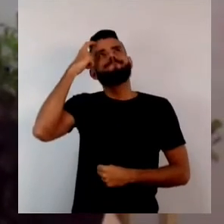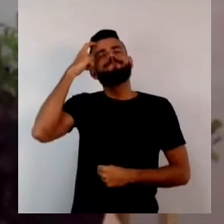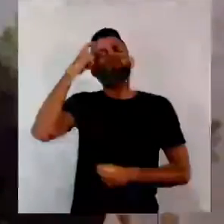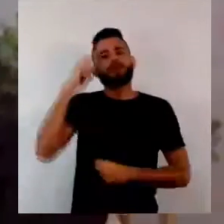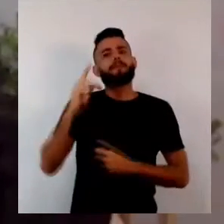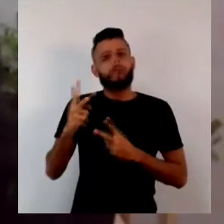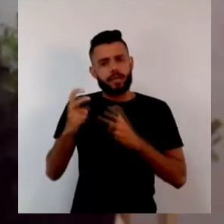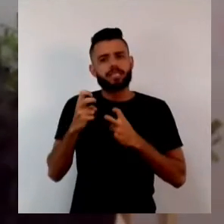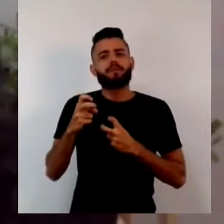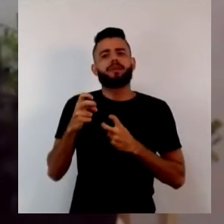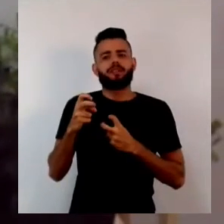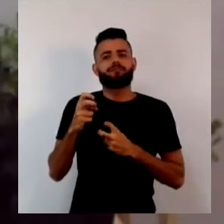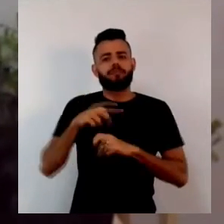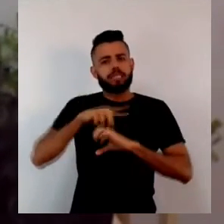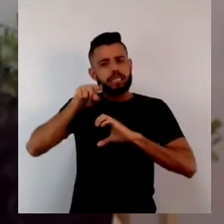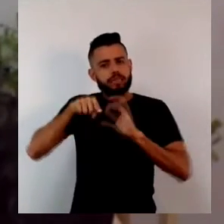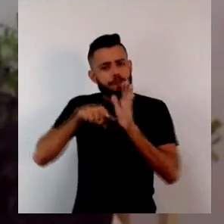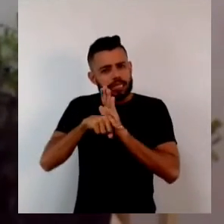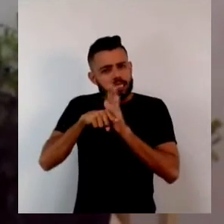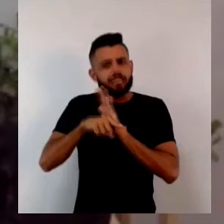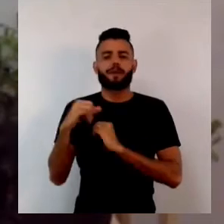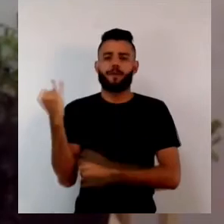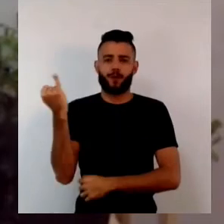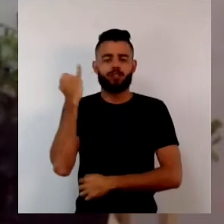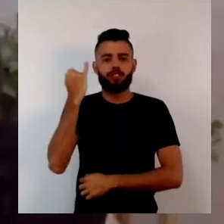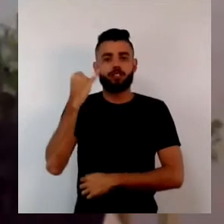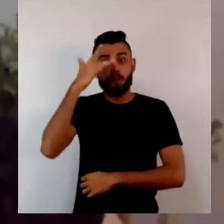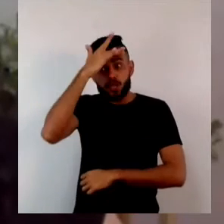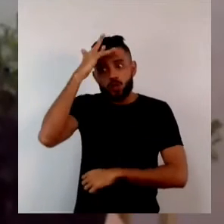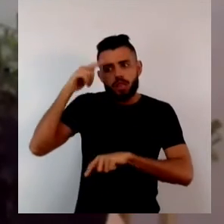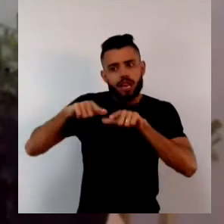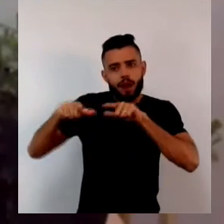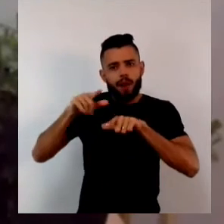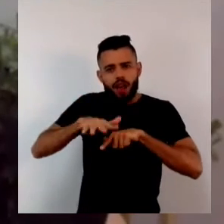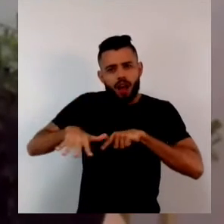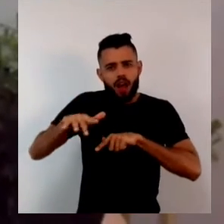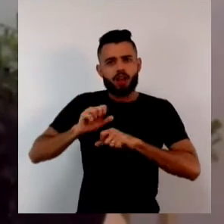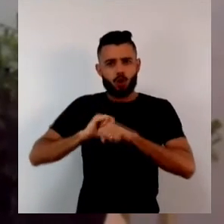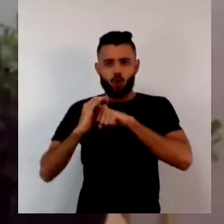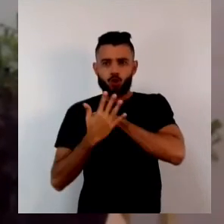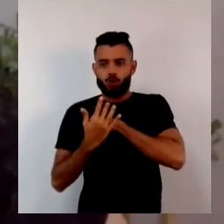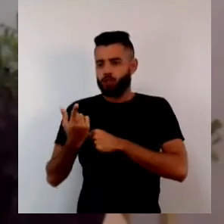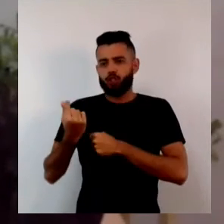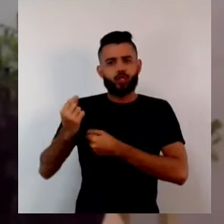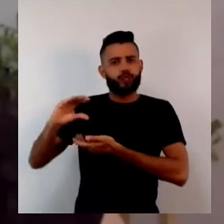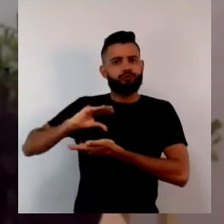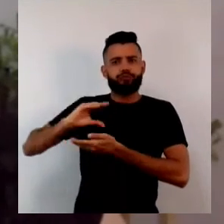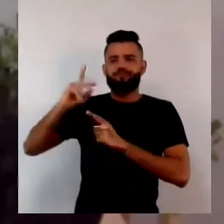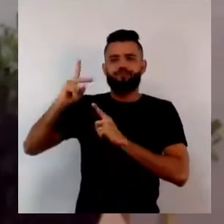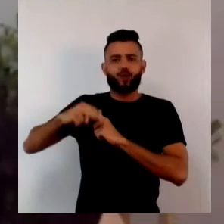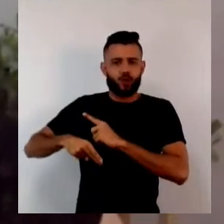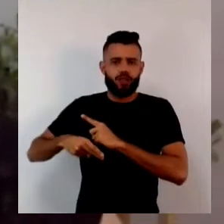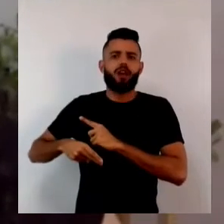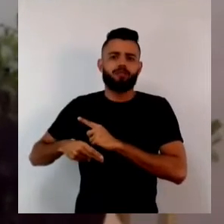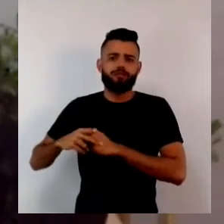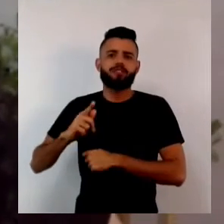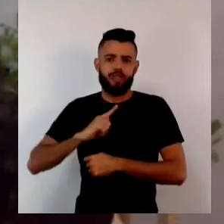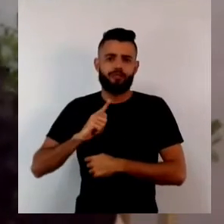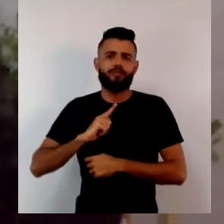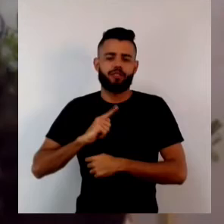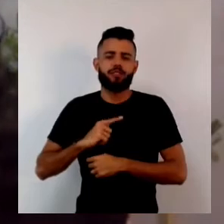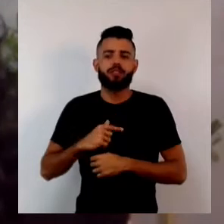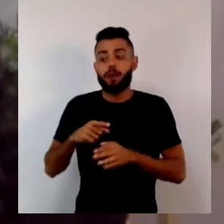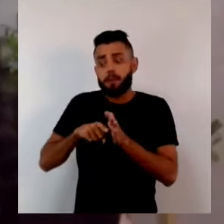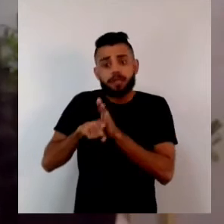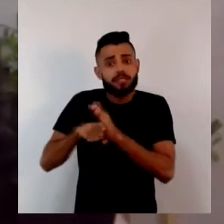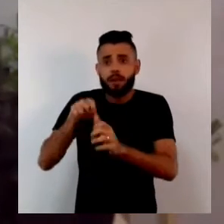com coronavírus tiveram seus recursos cortados, tiveram seus recursos minados e a pesquisa interrompida. Então, talvez a pessoa